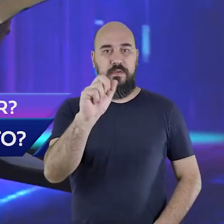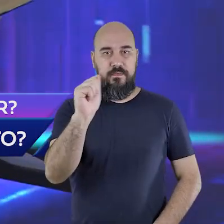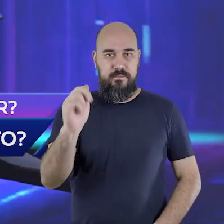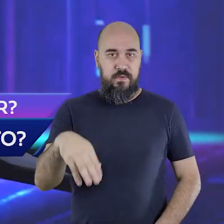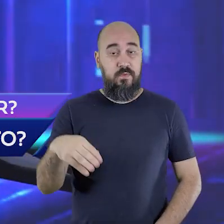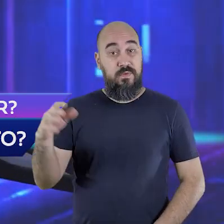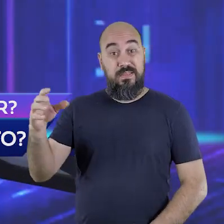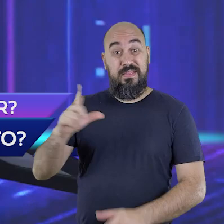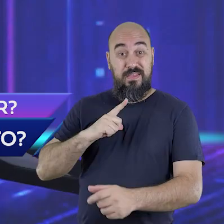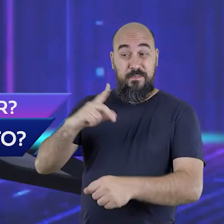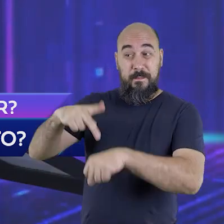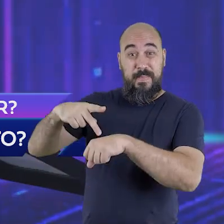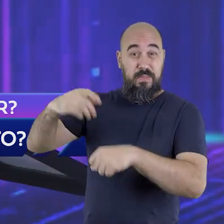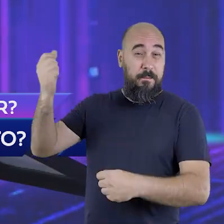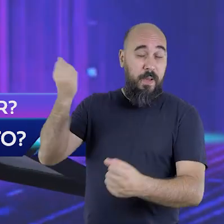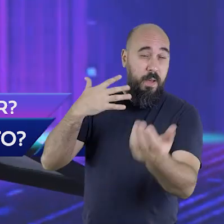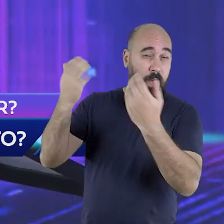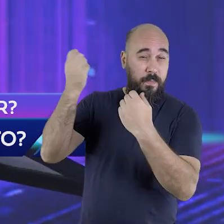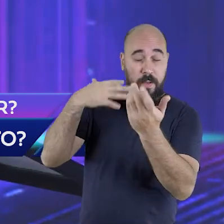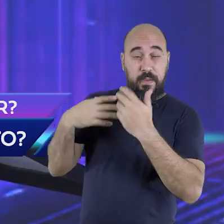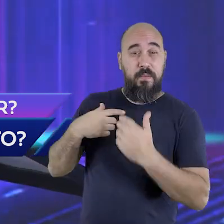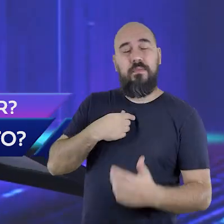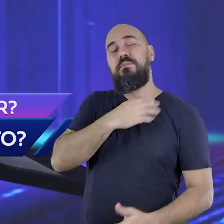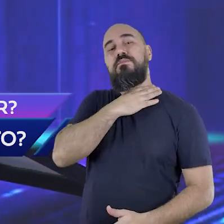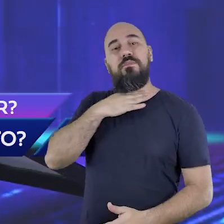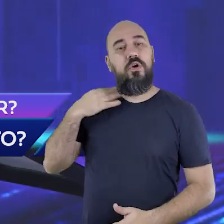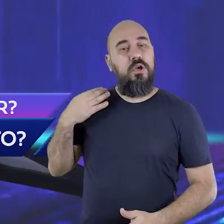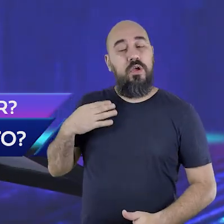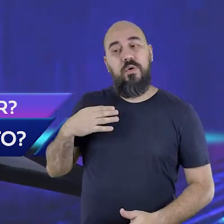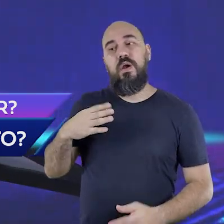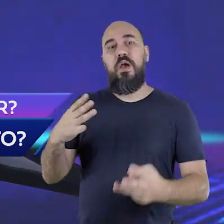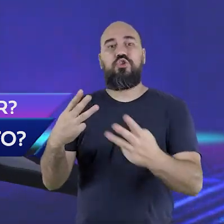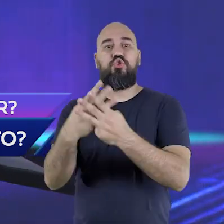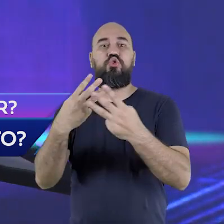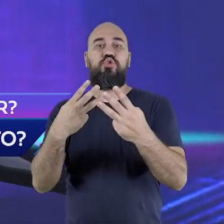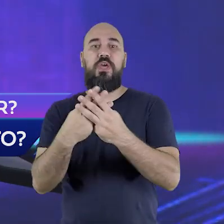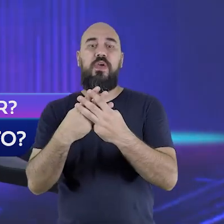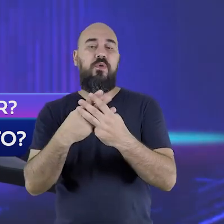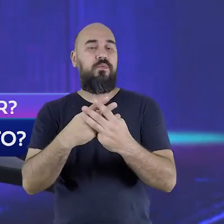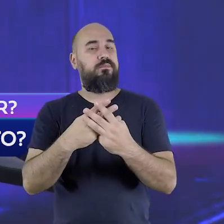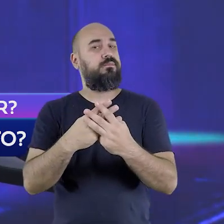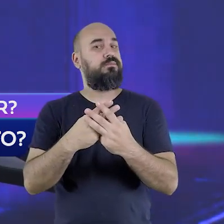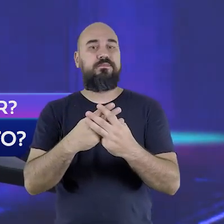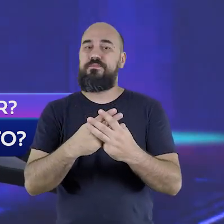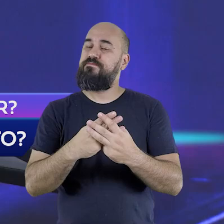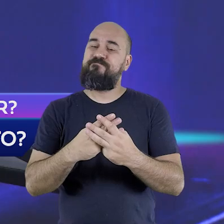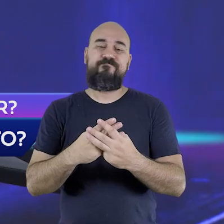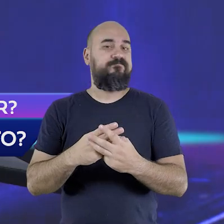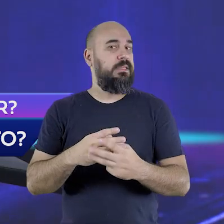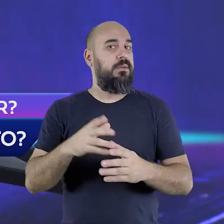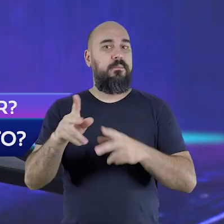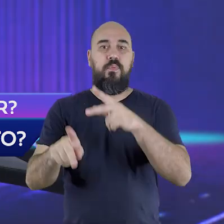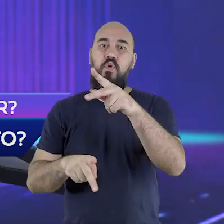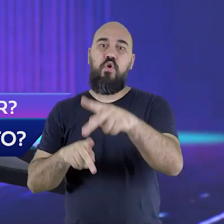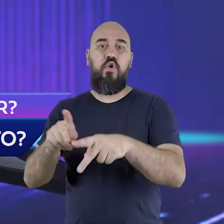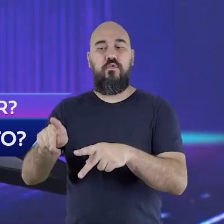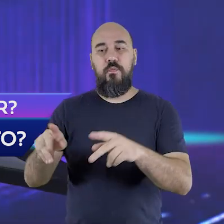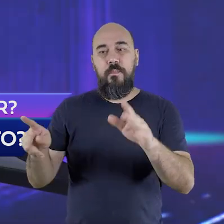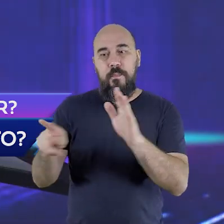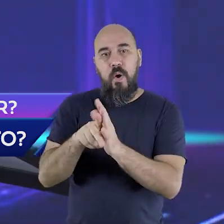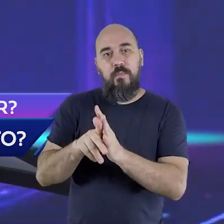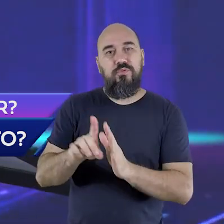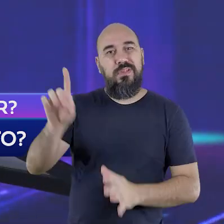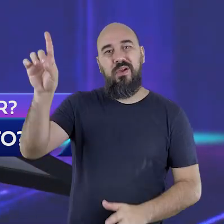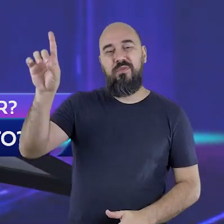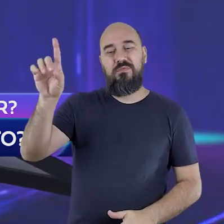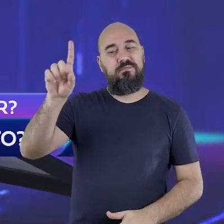foi apedrejado, terminando o período onde os judeus não seriam mais a nação escolhida. A salvação,